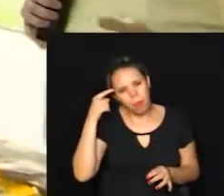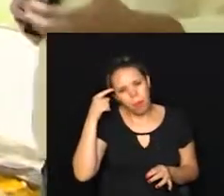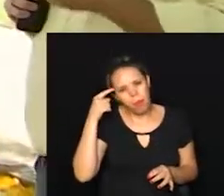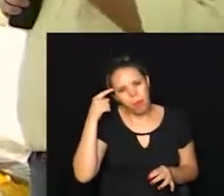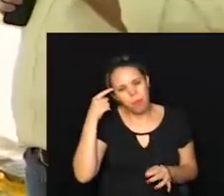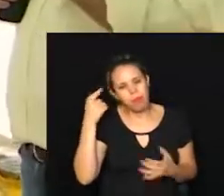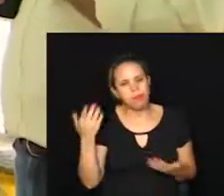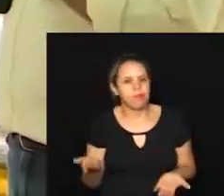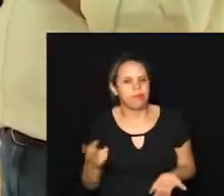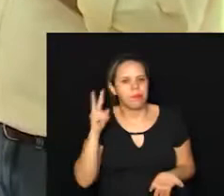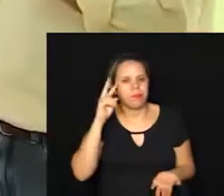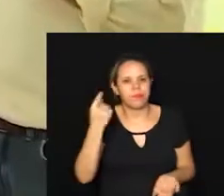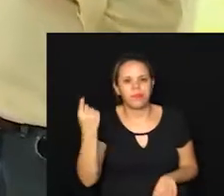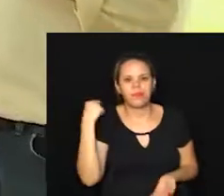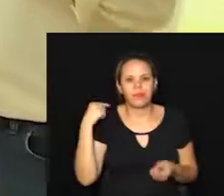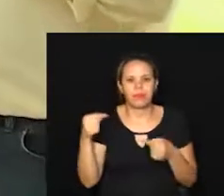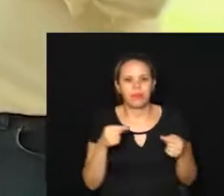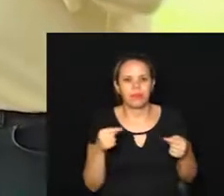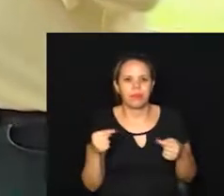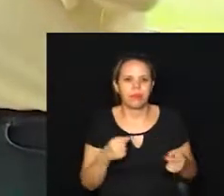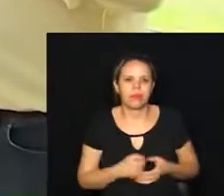cabeça. Eu lembro de um derby,